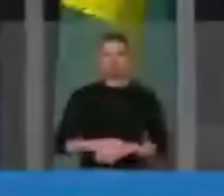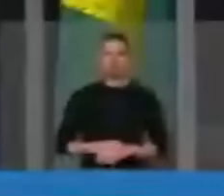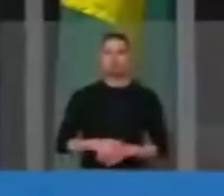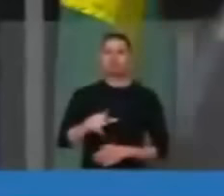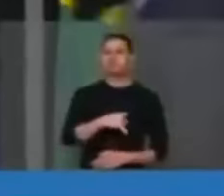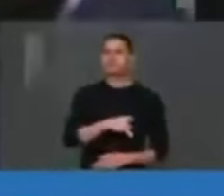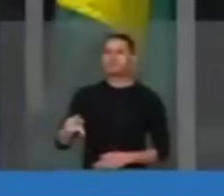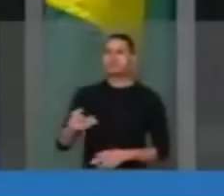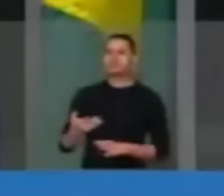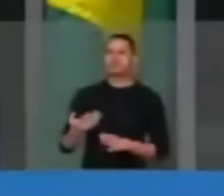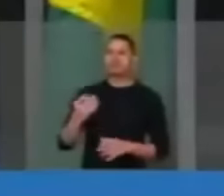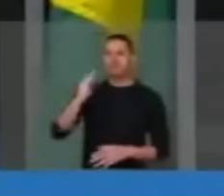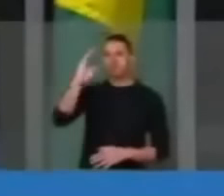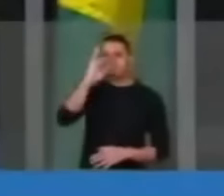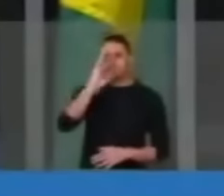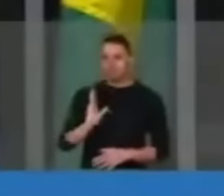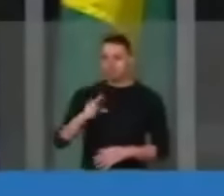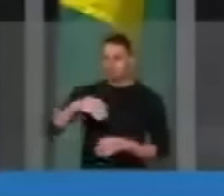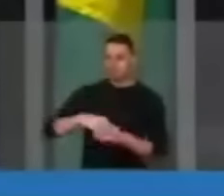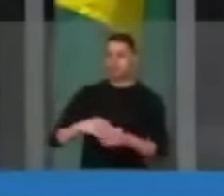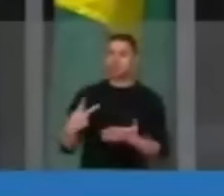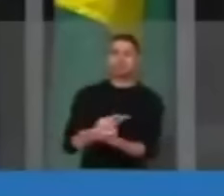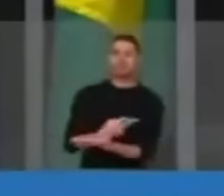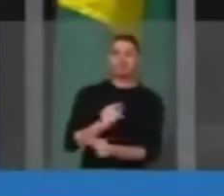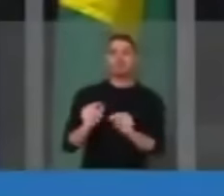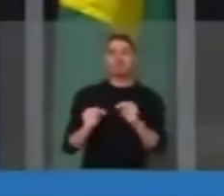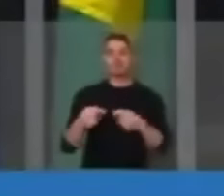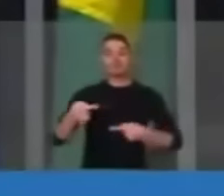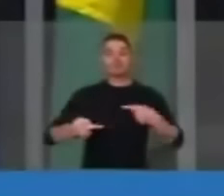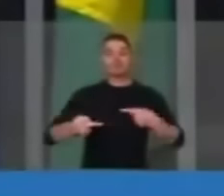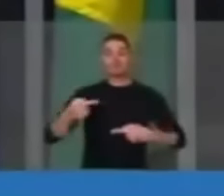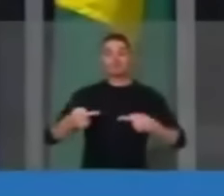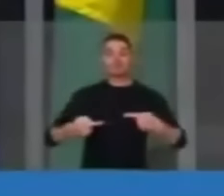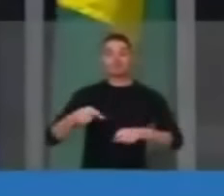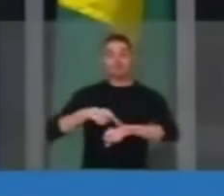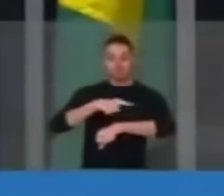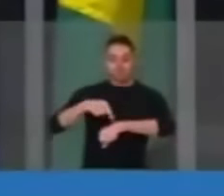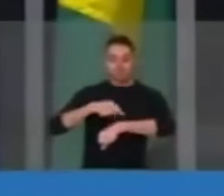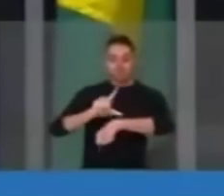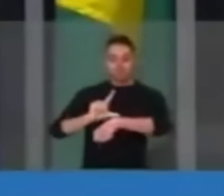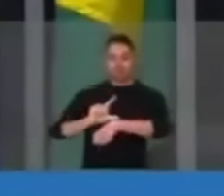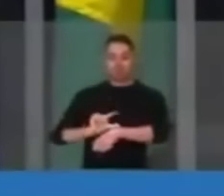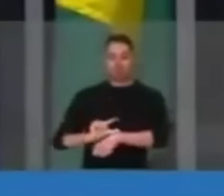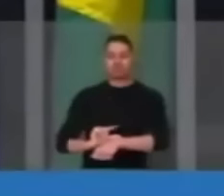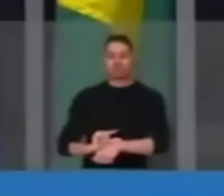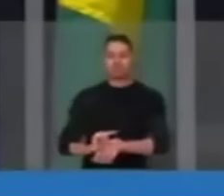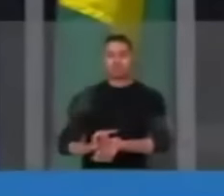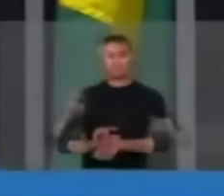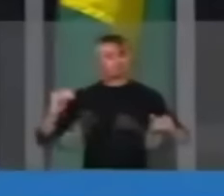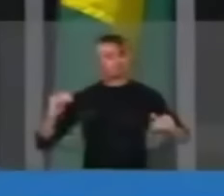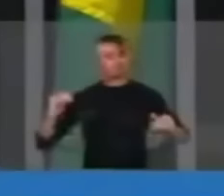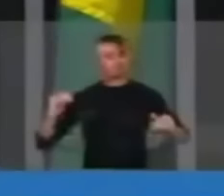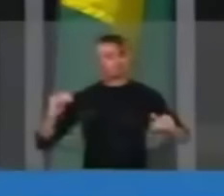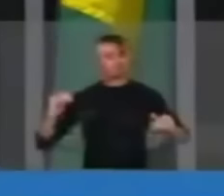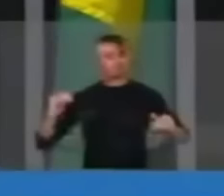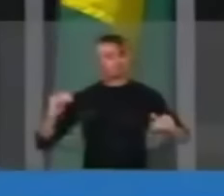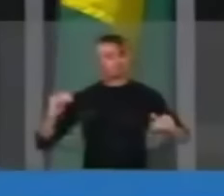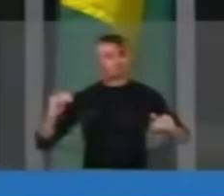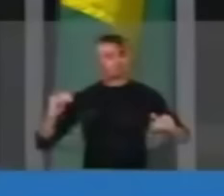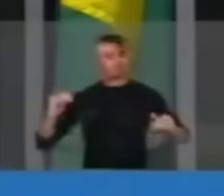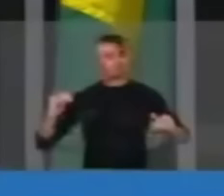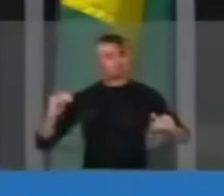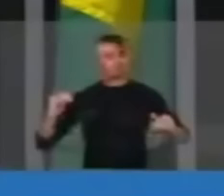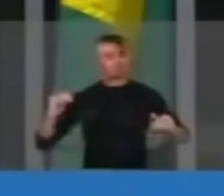O Brasil foi tomado por uma discussão sobre a diminuição da jornada de trabalho de forma mágica. Agora... Ah,